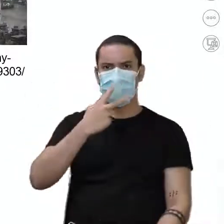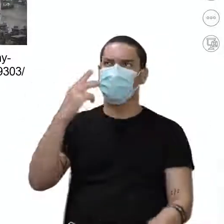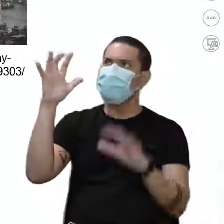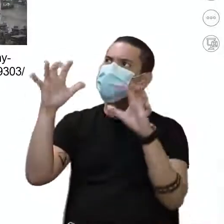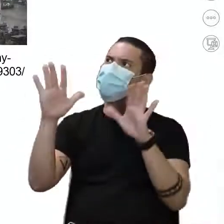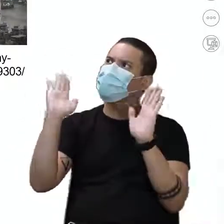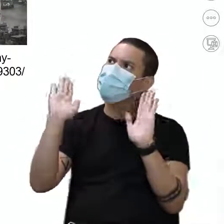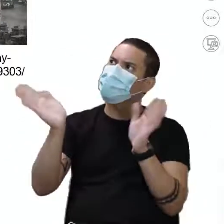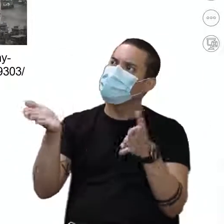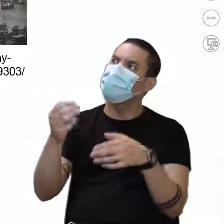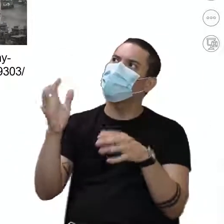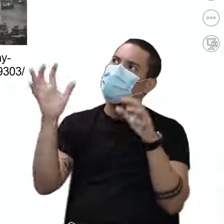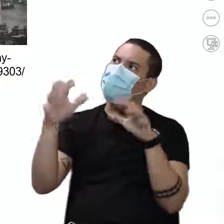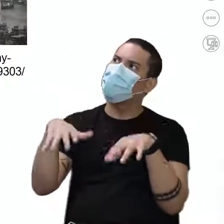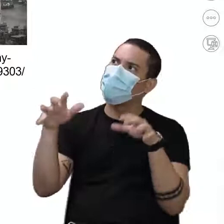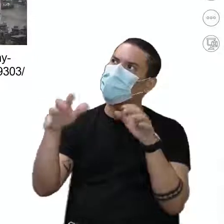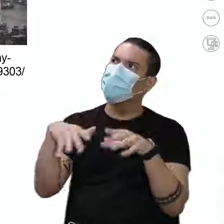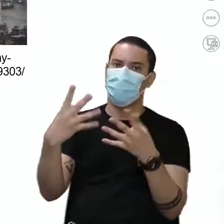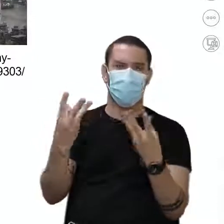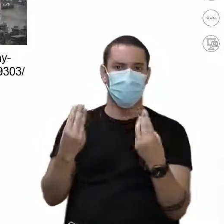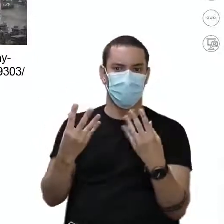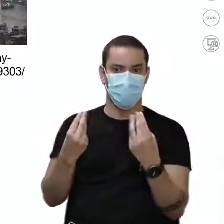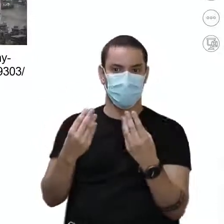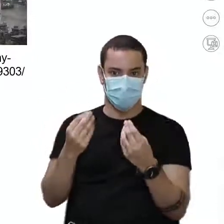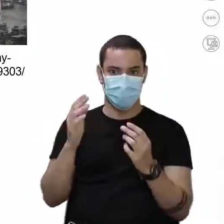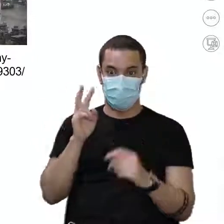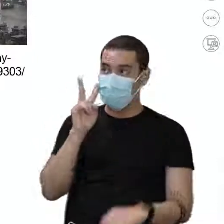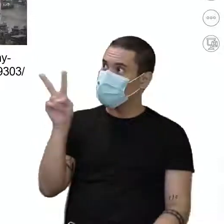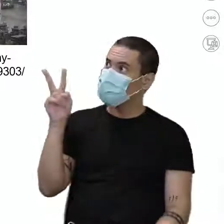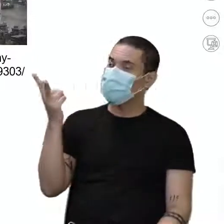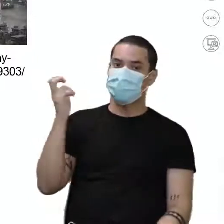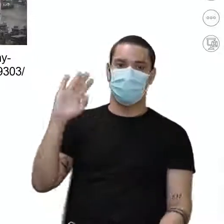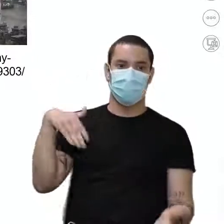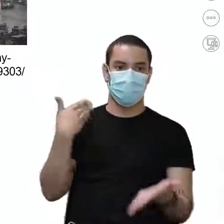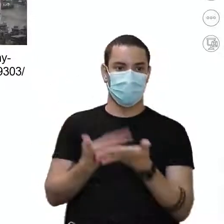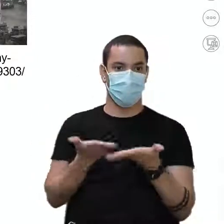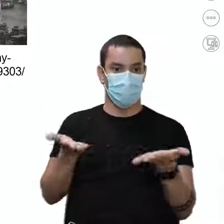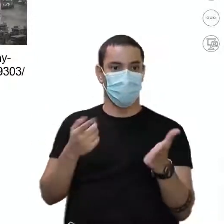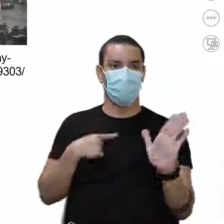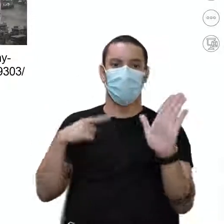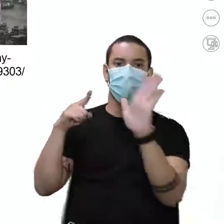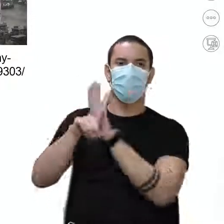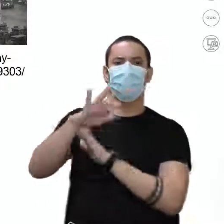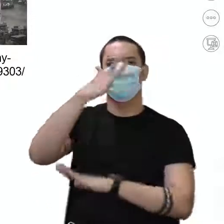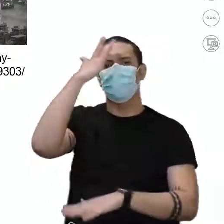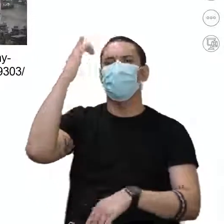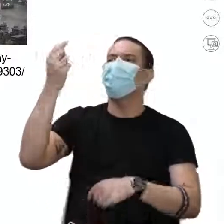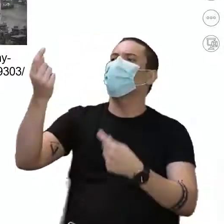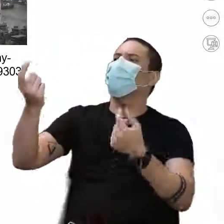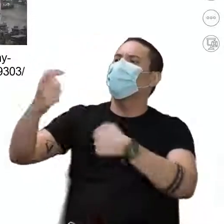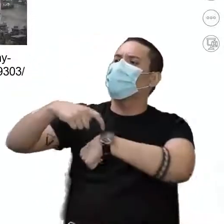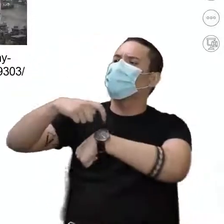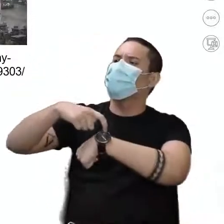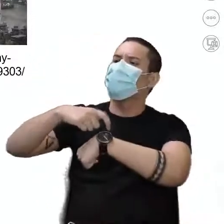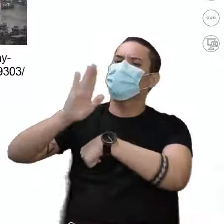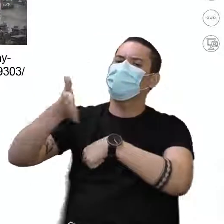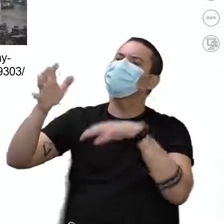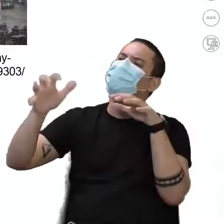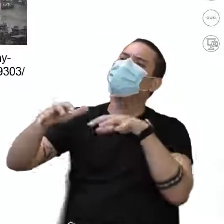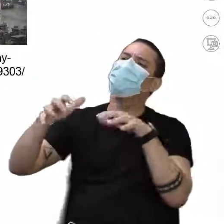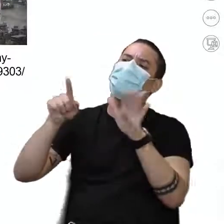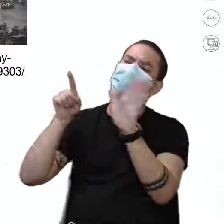estava molhado, não. Então eu vejo que ainda está chovendo. E aí eu pergunto para alguém, quanto tempo faz que está chovendo,